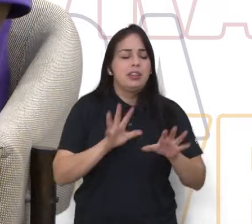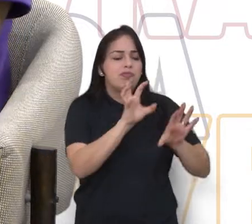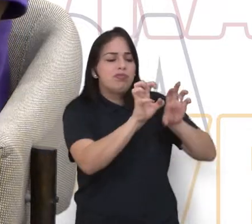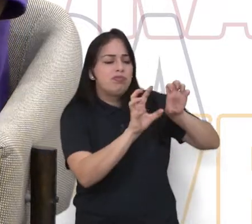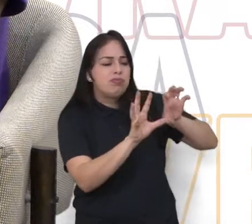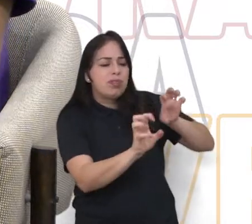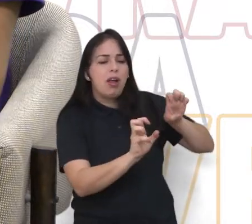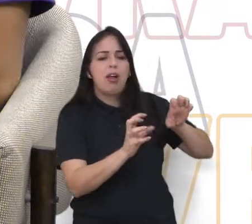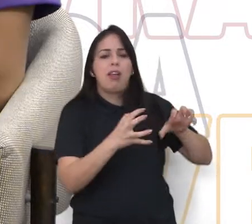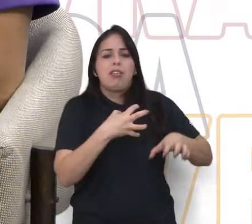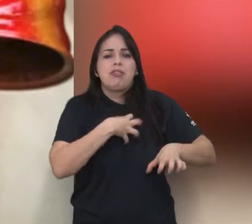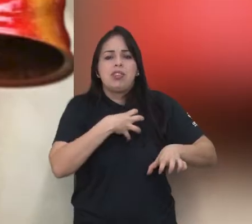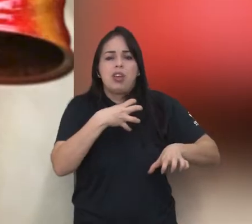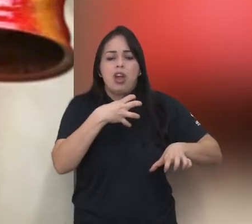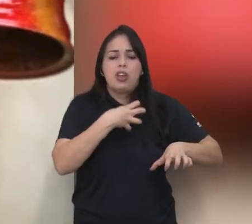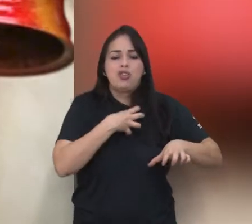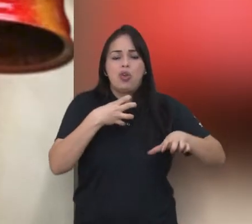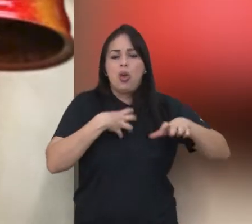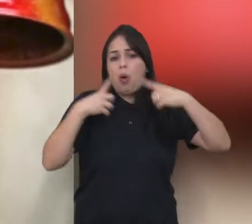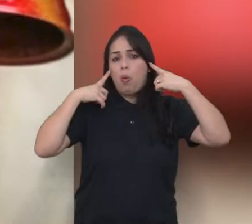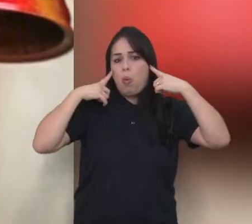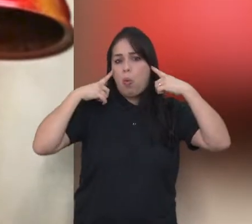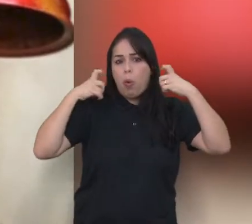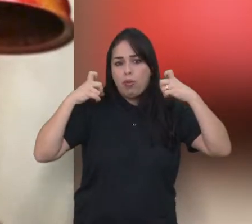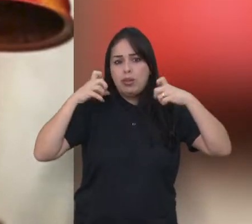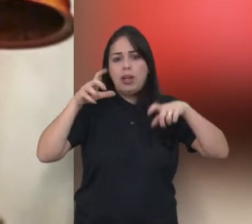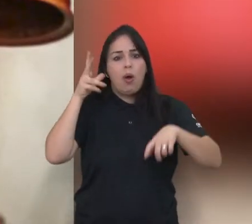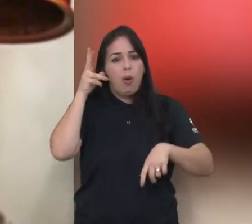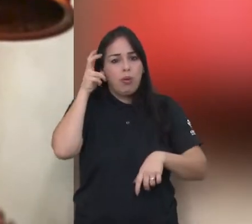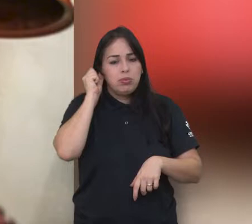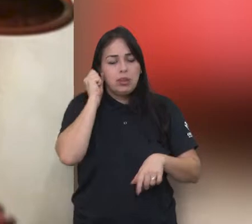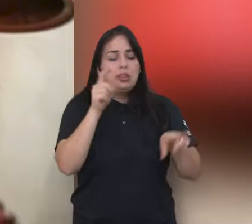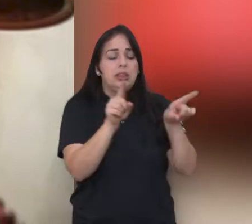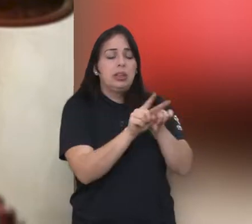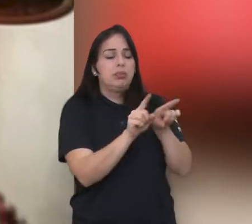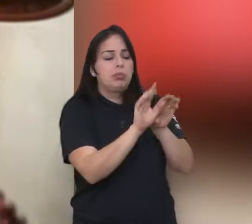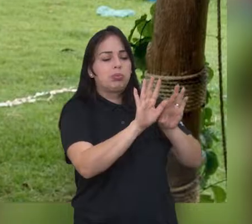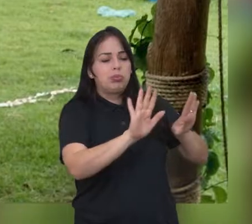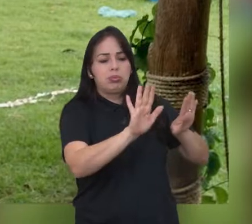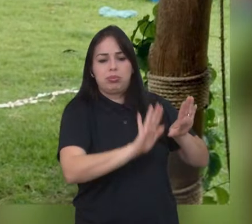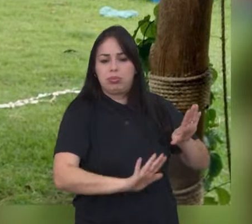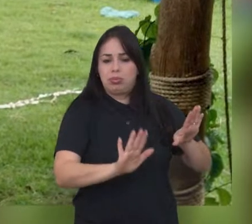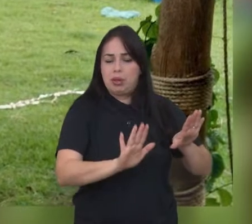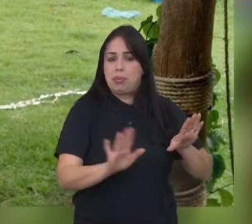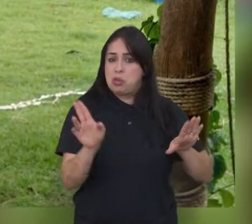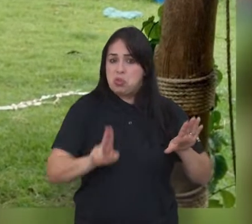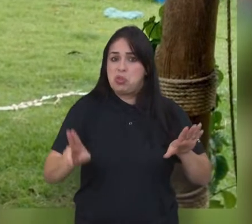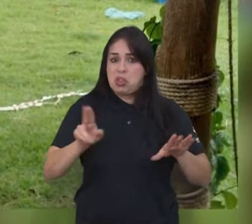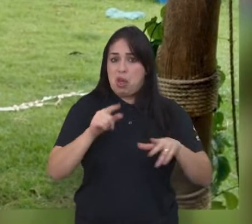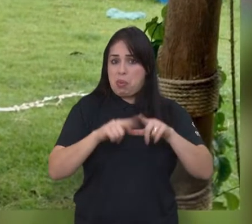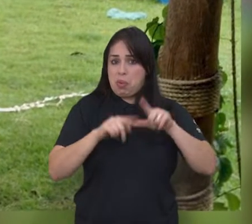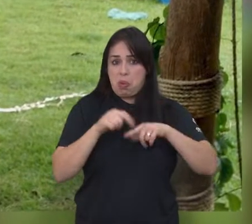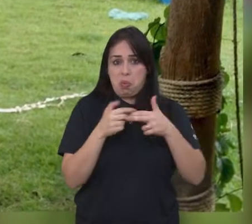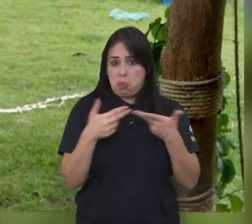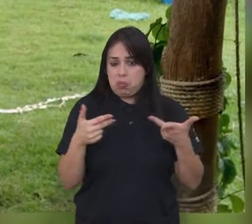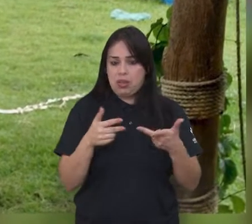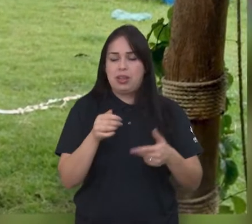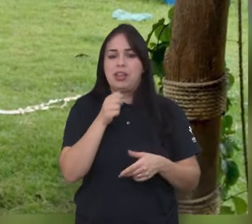o sentir, o ouvir, né? E ali você pode explorar diversos tipos de materiais também, tampa de